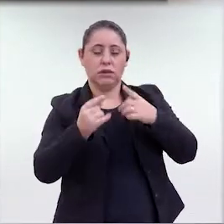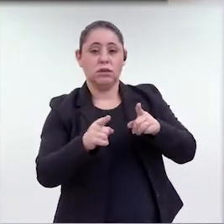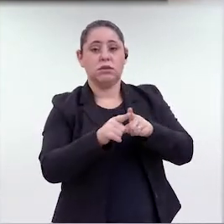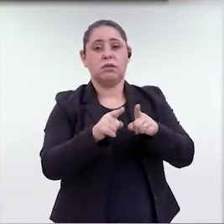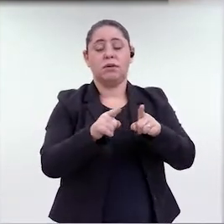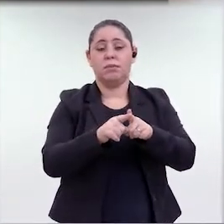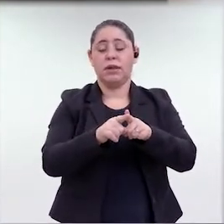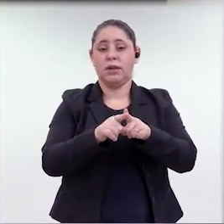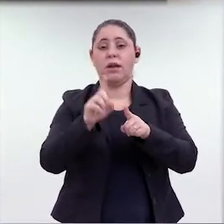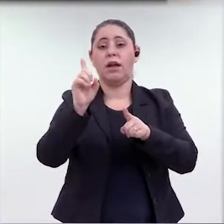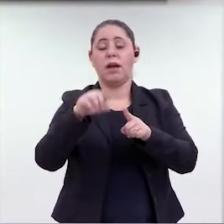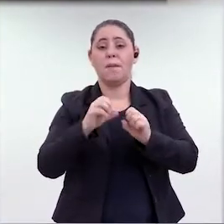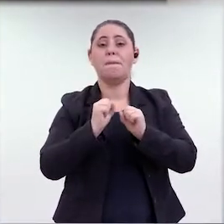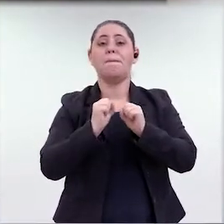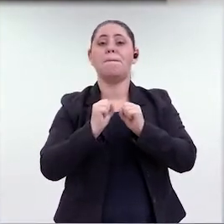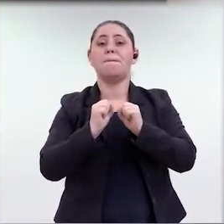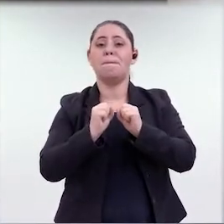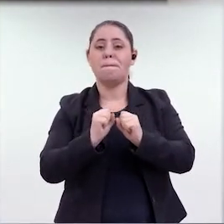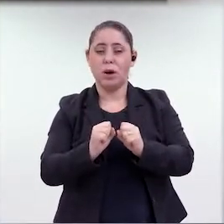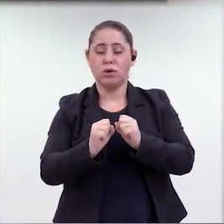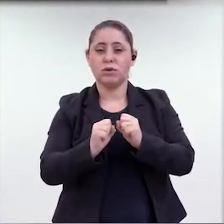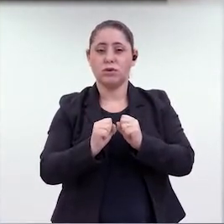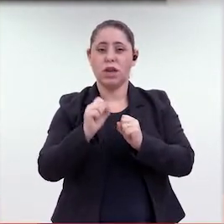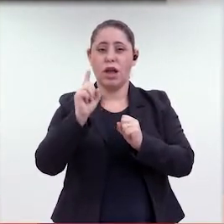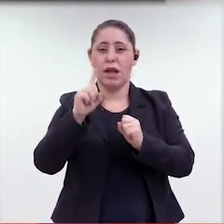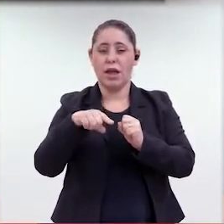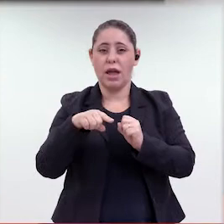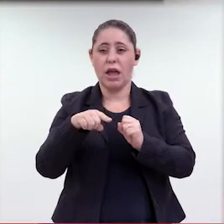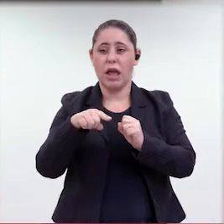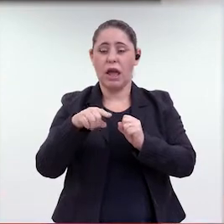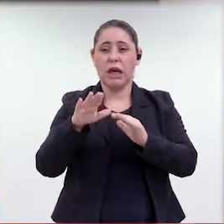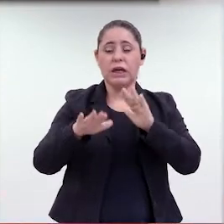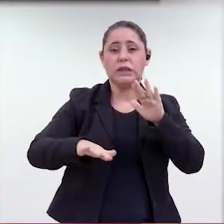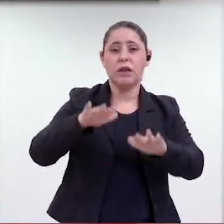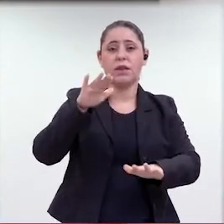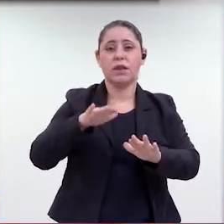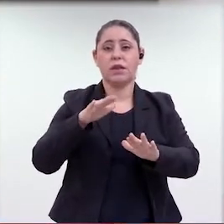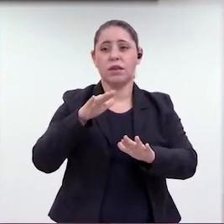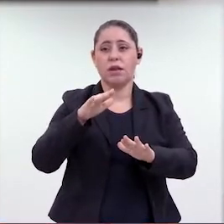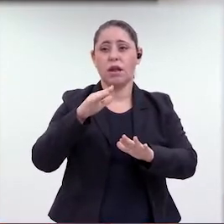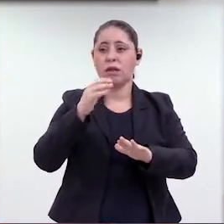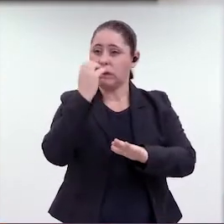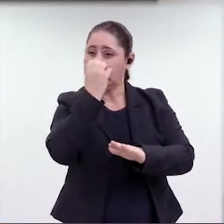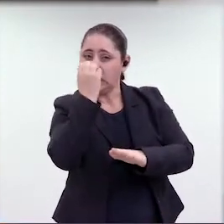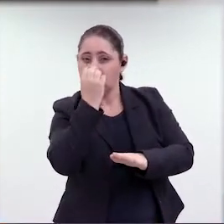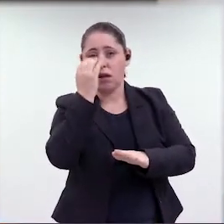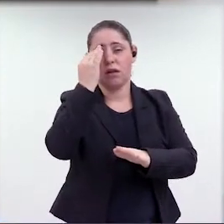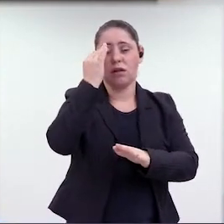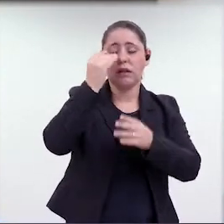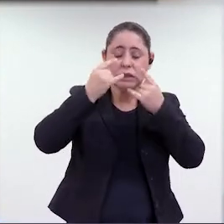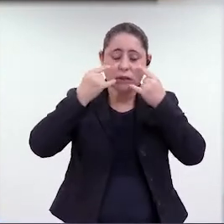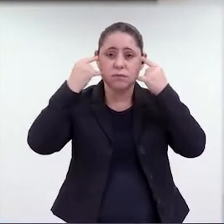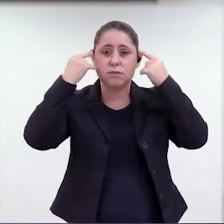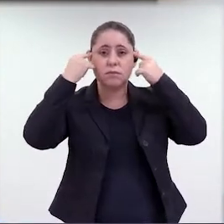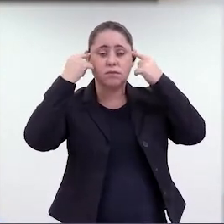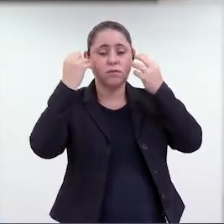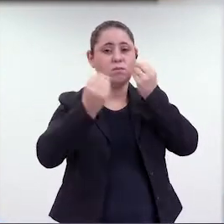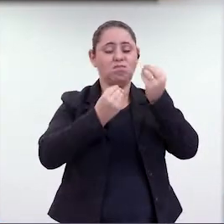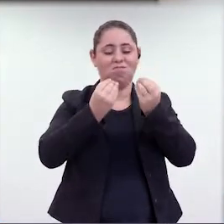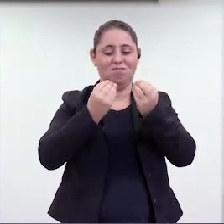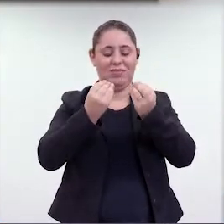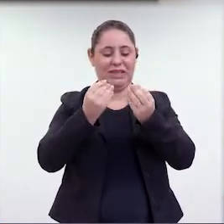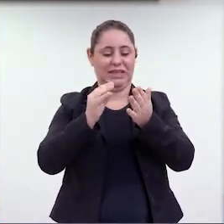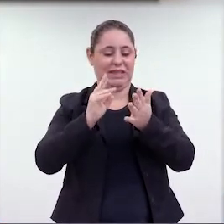E inevitavelmente a gente pode correr de colocar o dedo no olho, ou coçar o nariz, ou mexer na máscara com a mão infectada